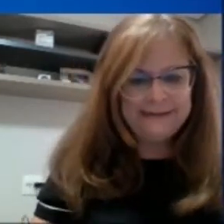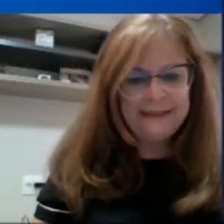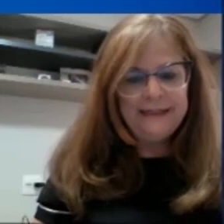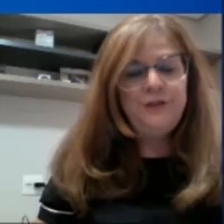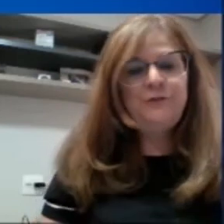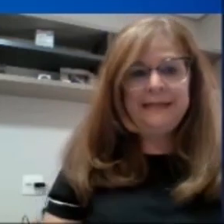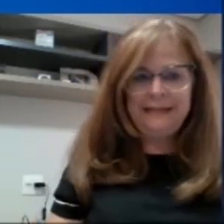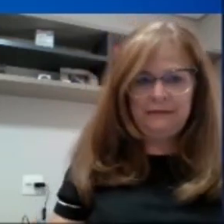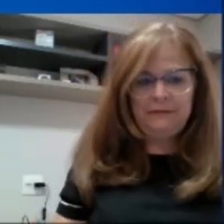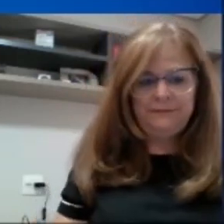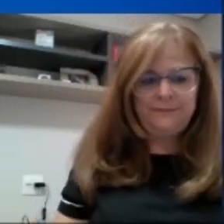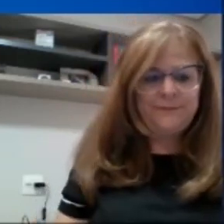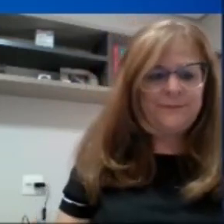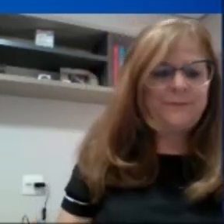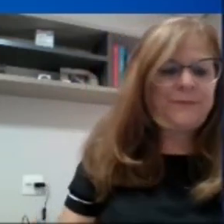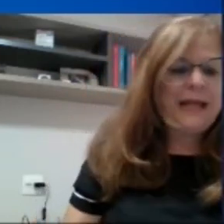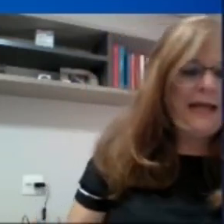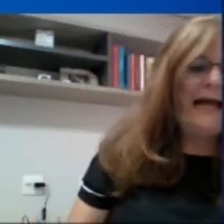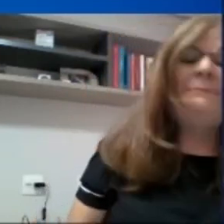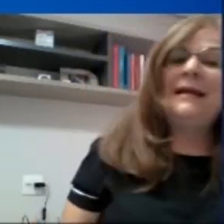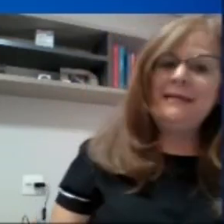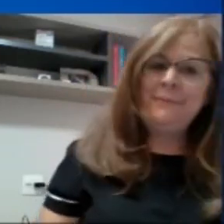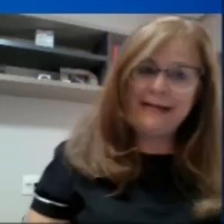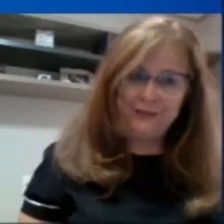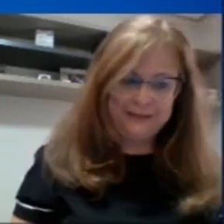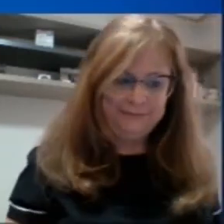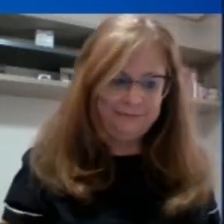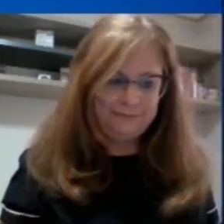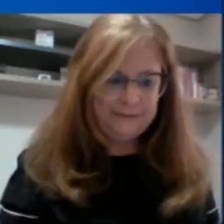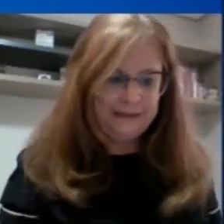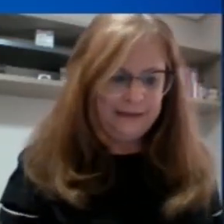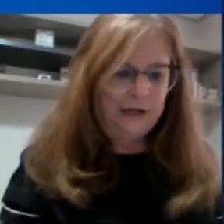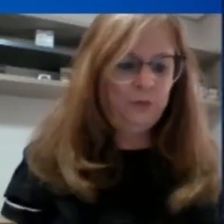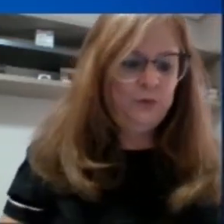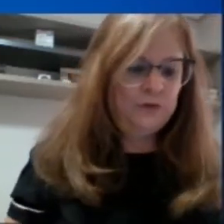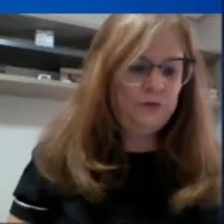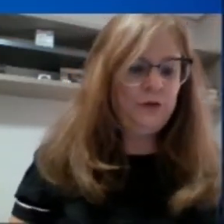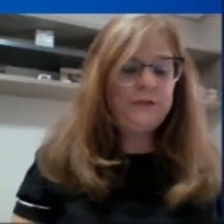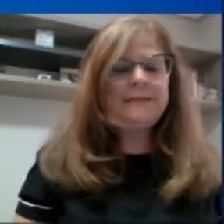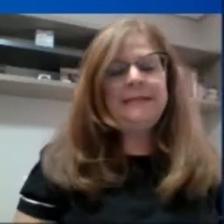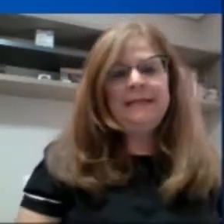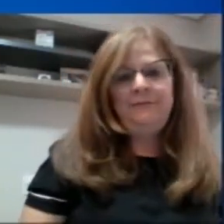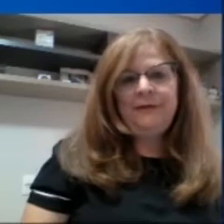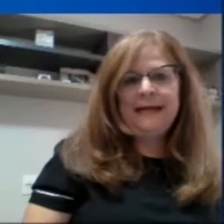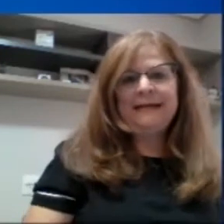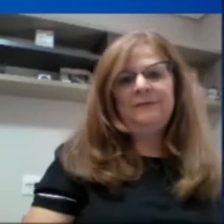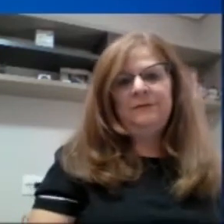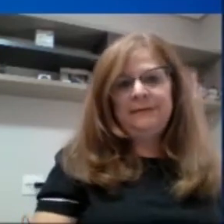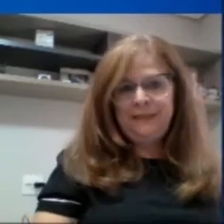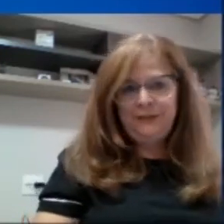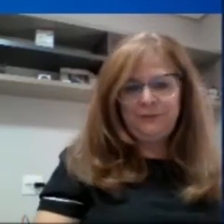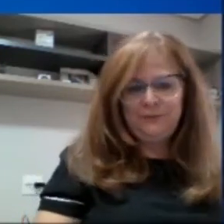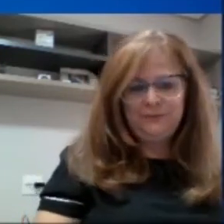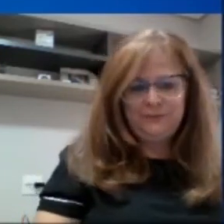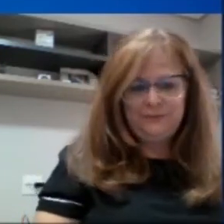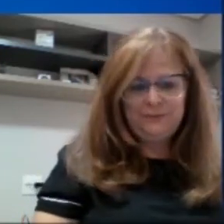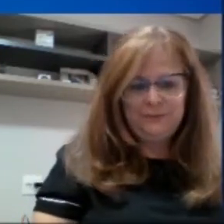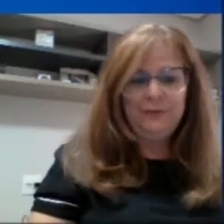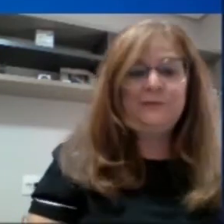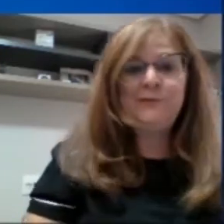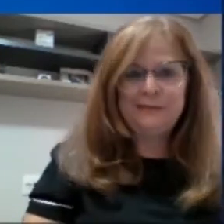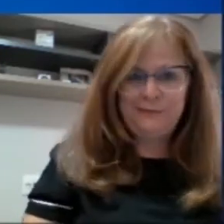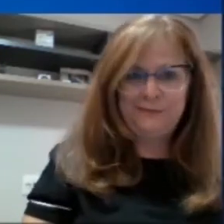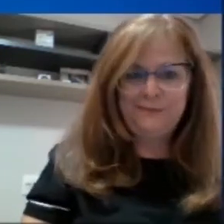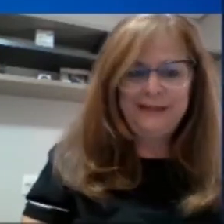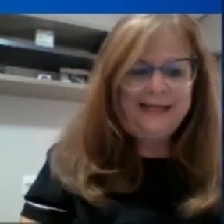palavras de uma língua. A pragmática, que é o uso dos significados do sentido,